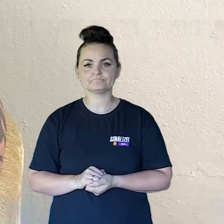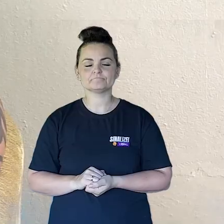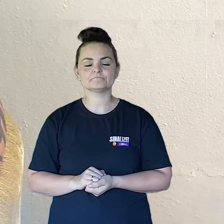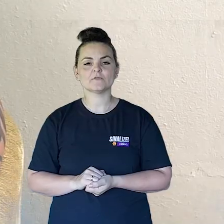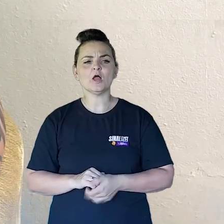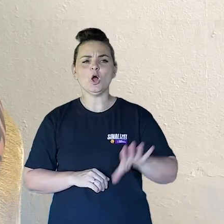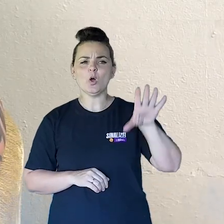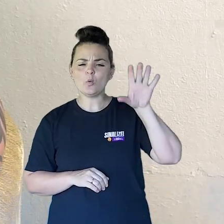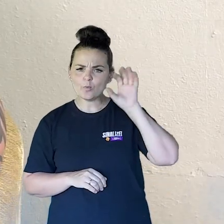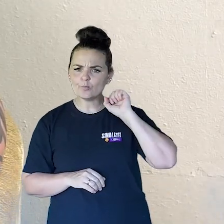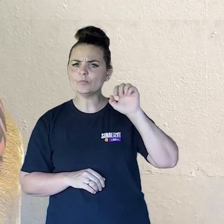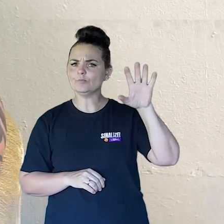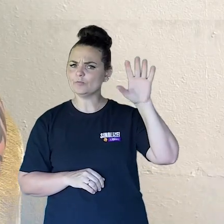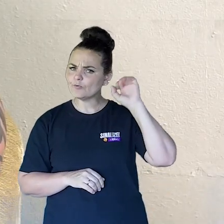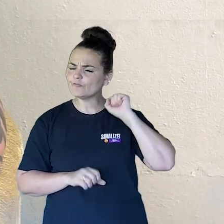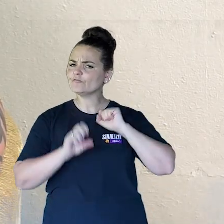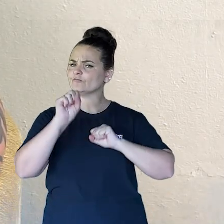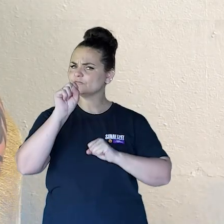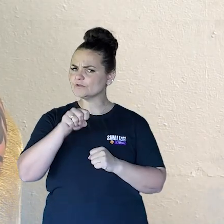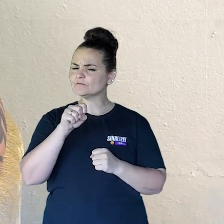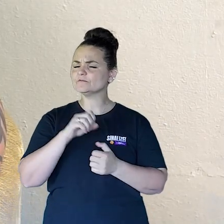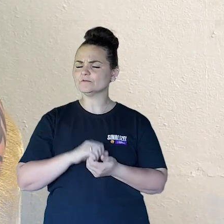Ouvindo como